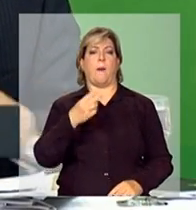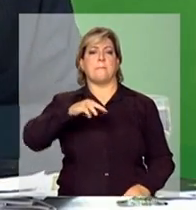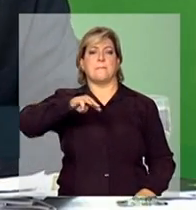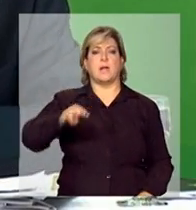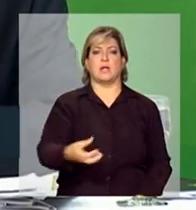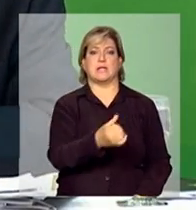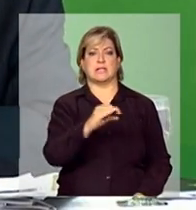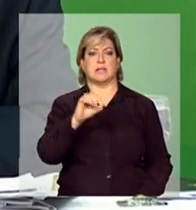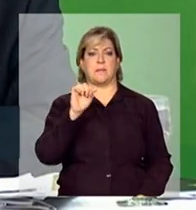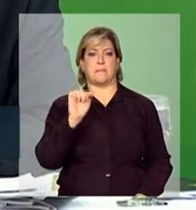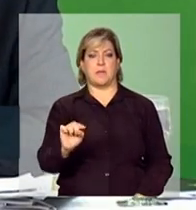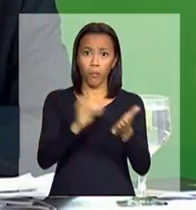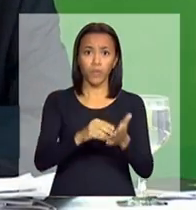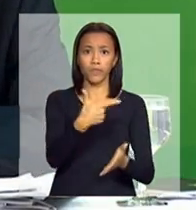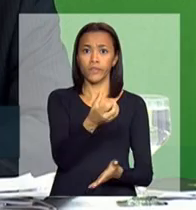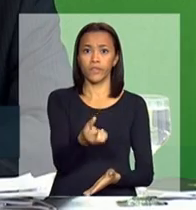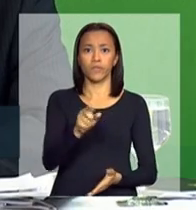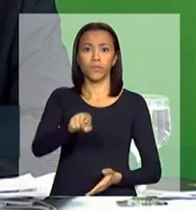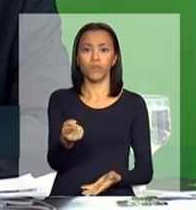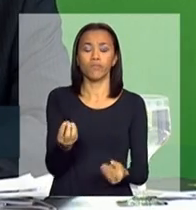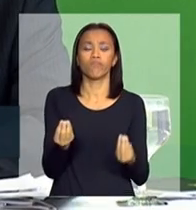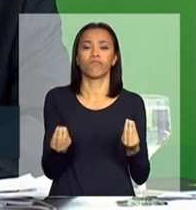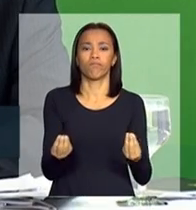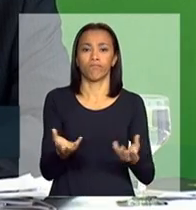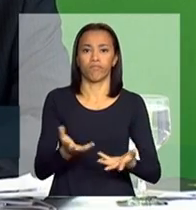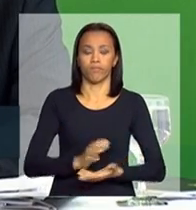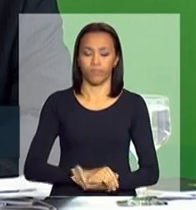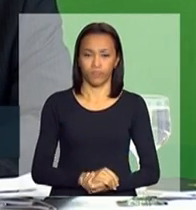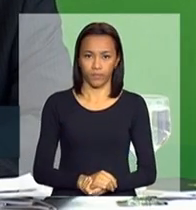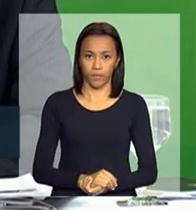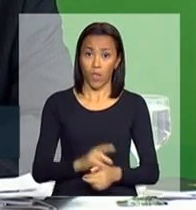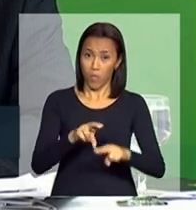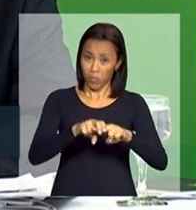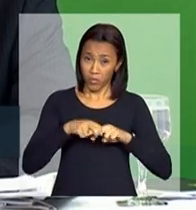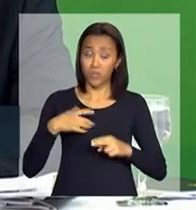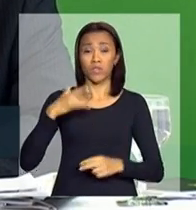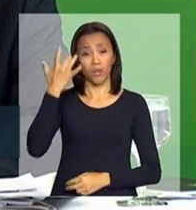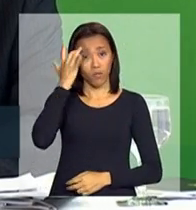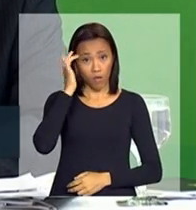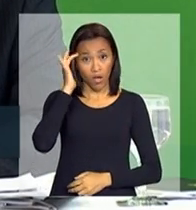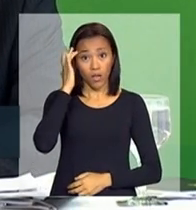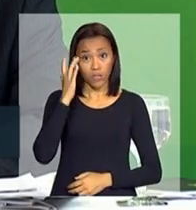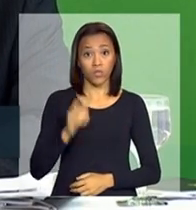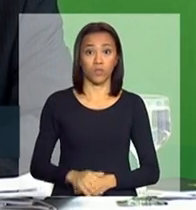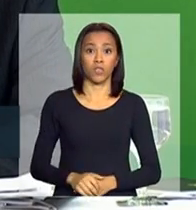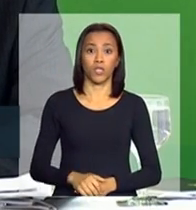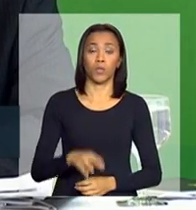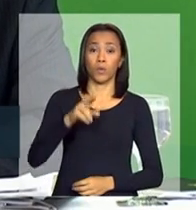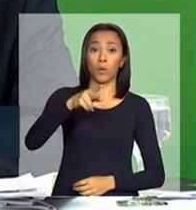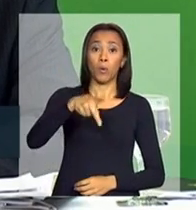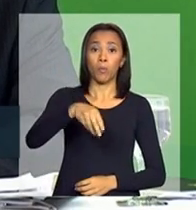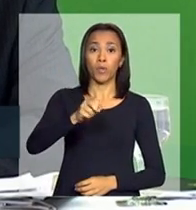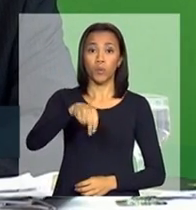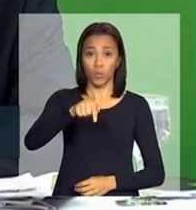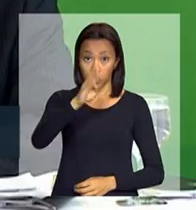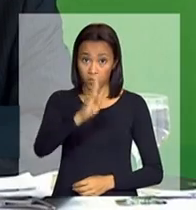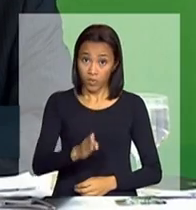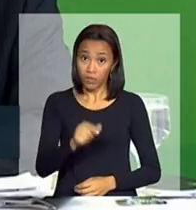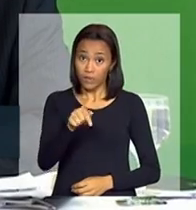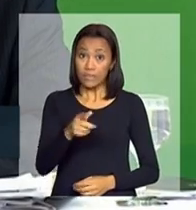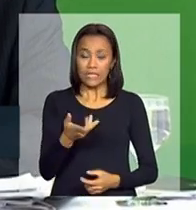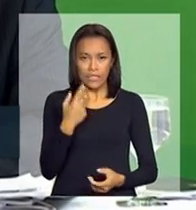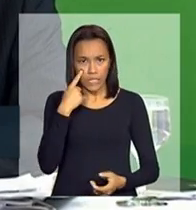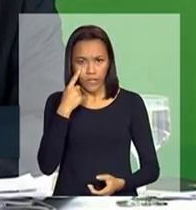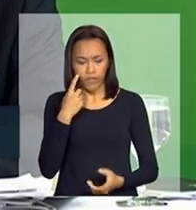crianças com 5 anos e bota 26.000 por isso eu acho muito positivo que o pinu de Brasil tenha feito esse exercício